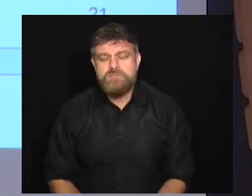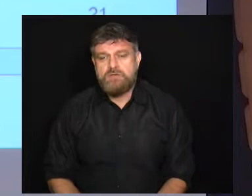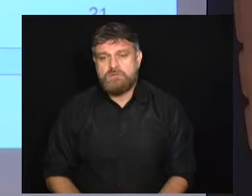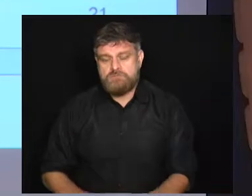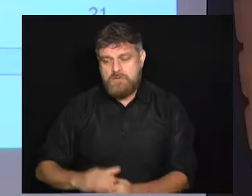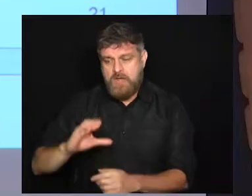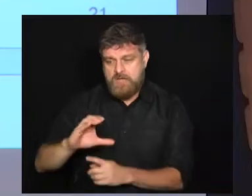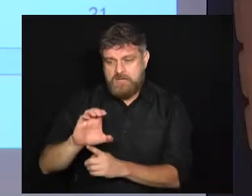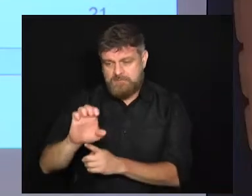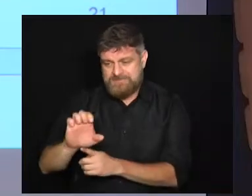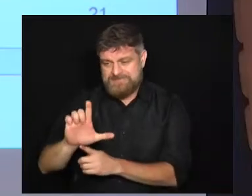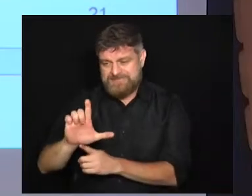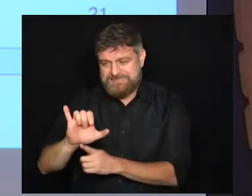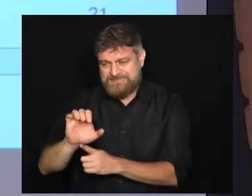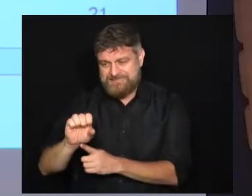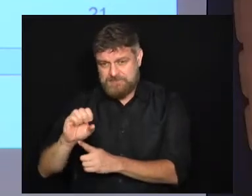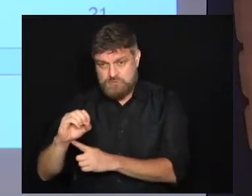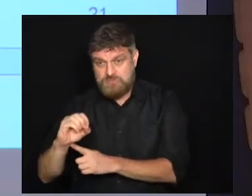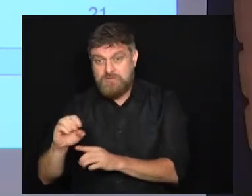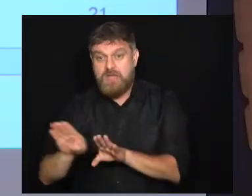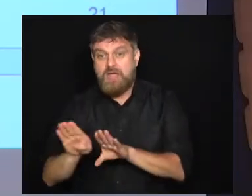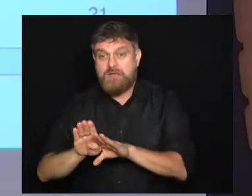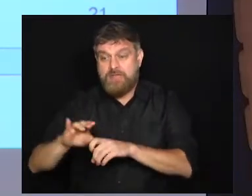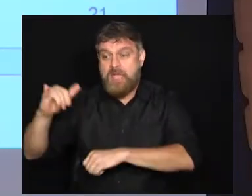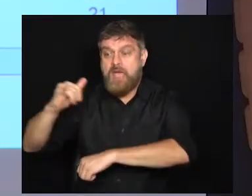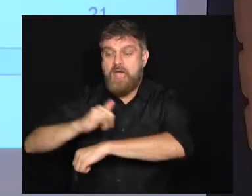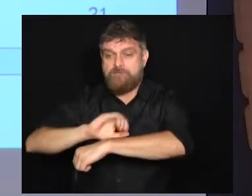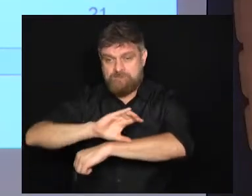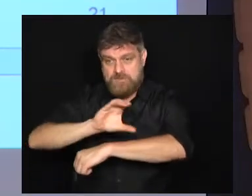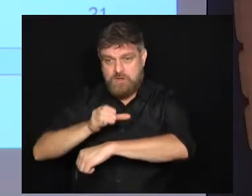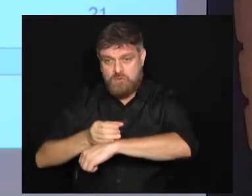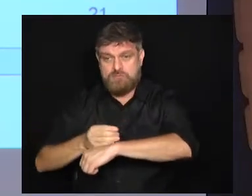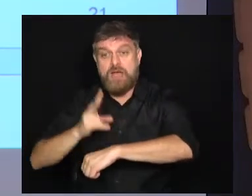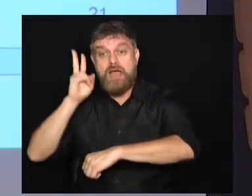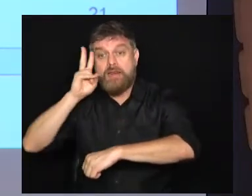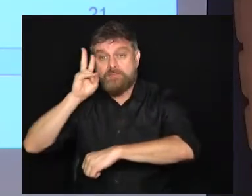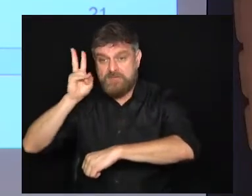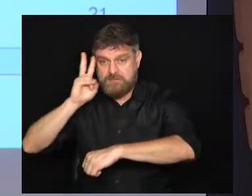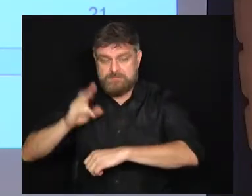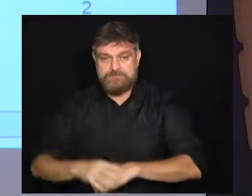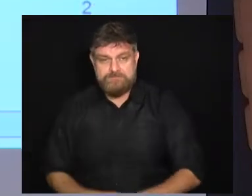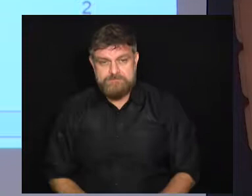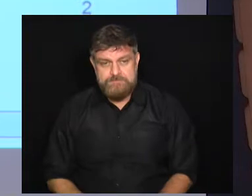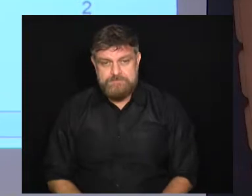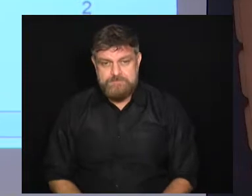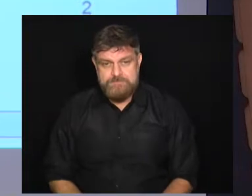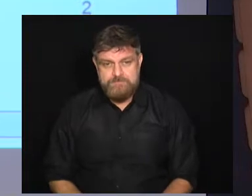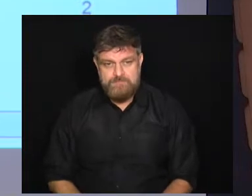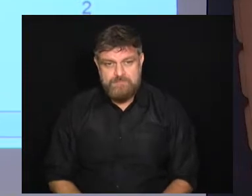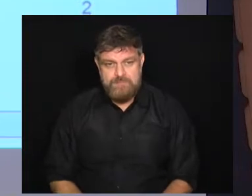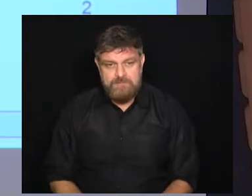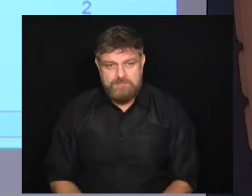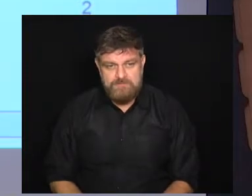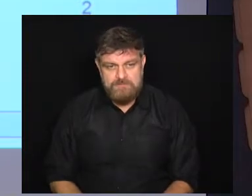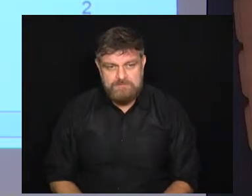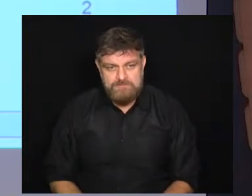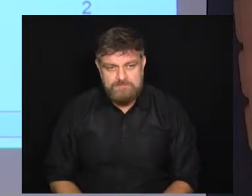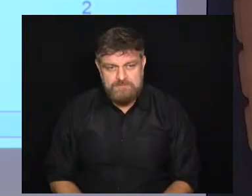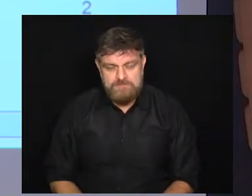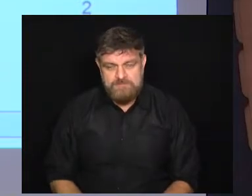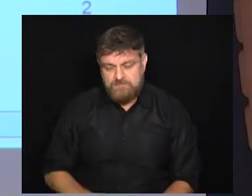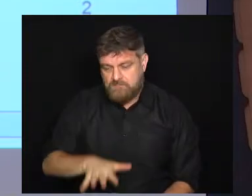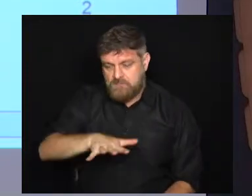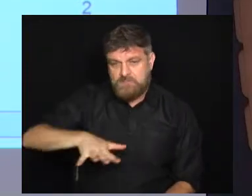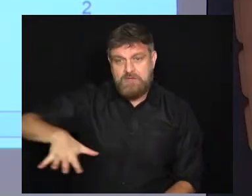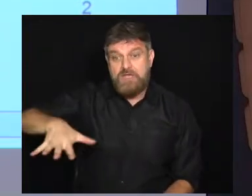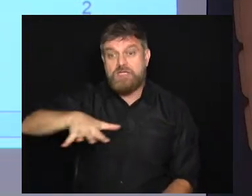Elíseos, um pouco para lá, Paraíso de Viracopos, lembrei. E na região